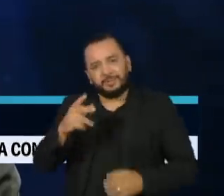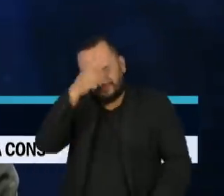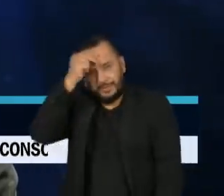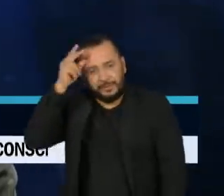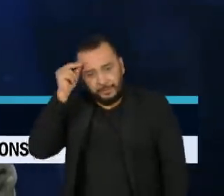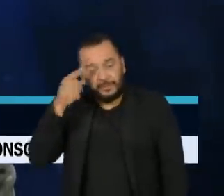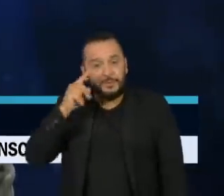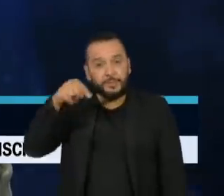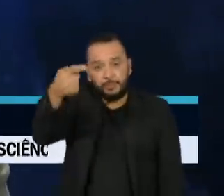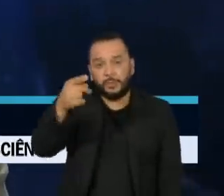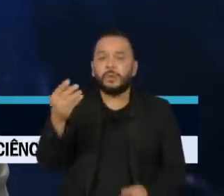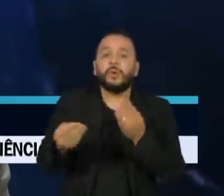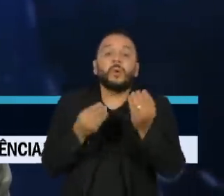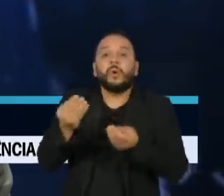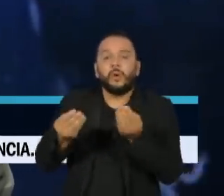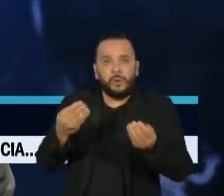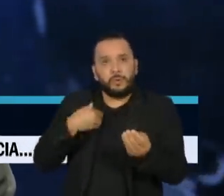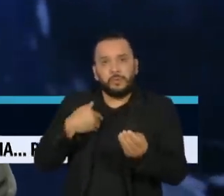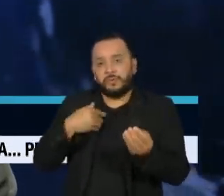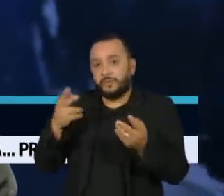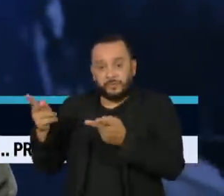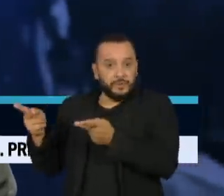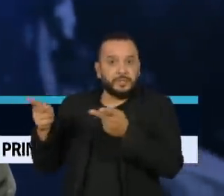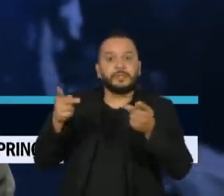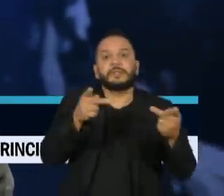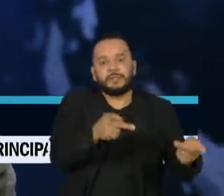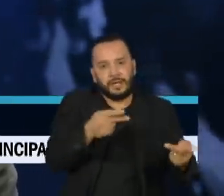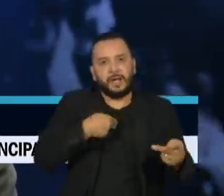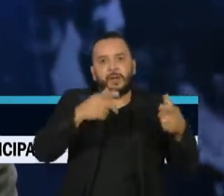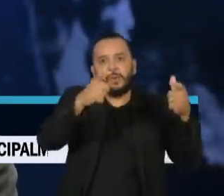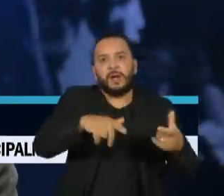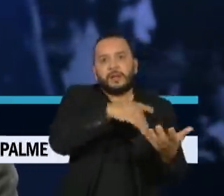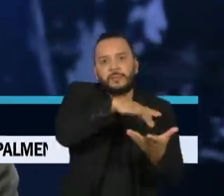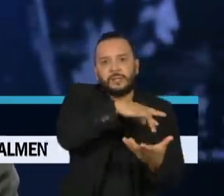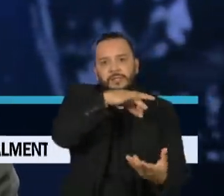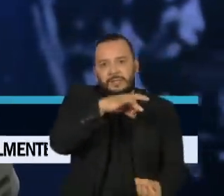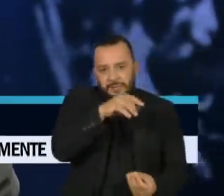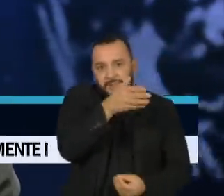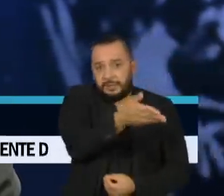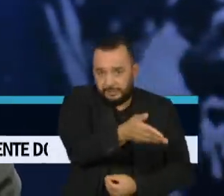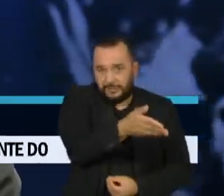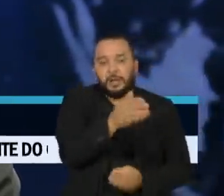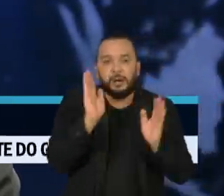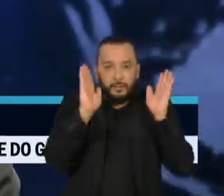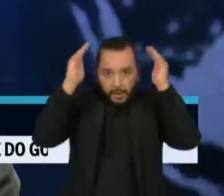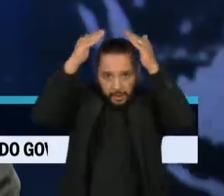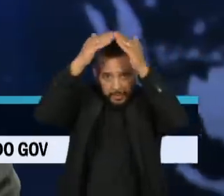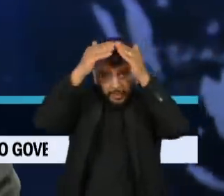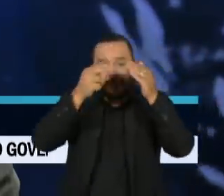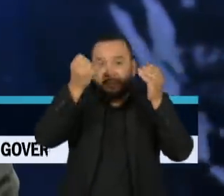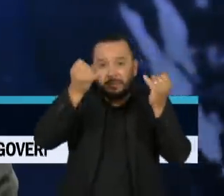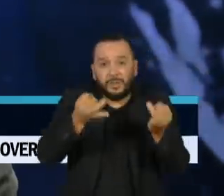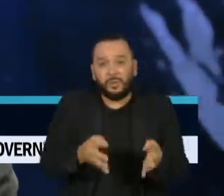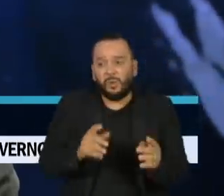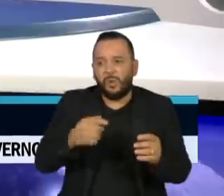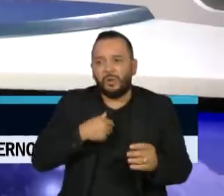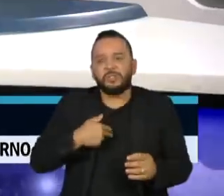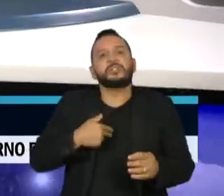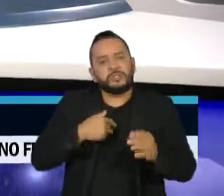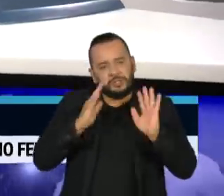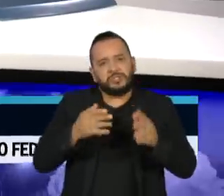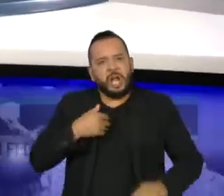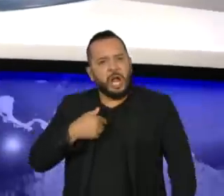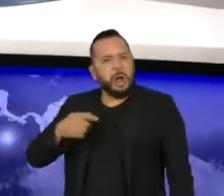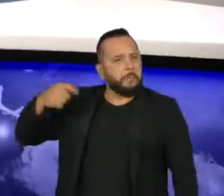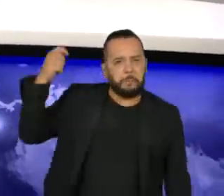Veja, daqui a pouco, em visita ao berço da democracia ocidental, o Papa Francisco alerta para o risco do autoritarismo no mundo.